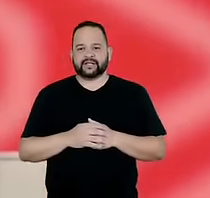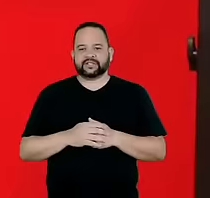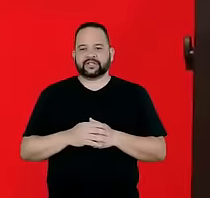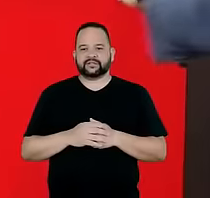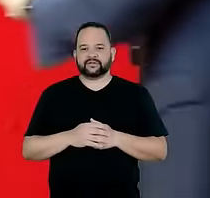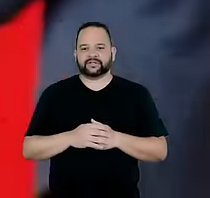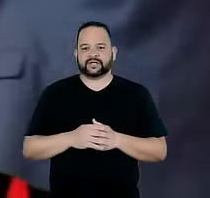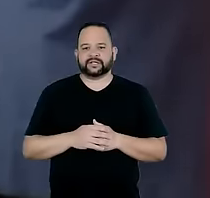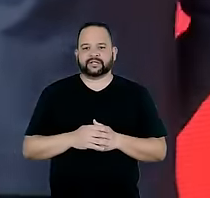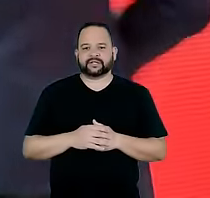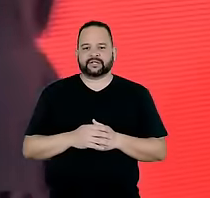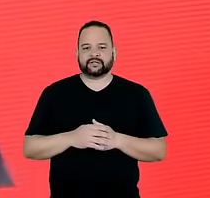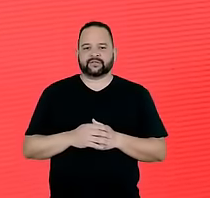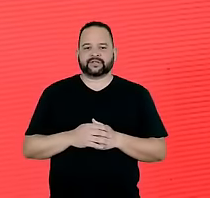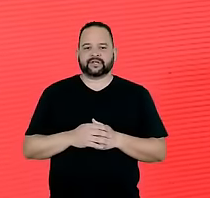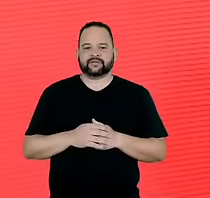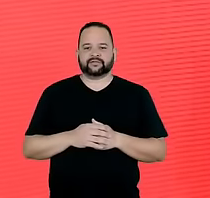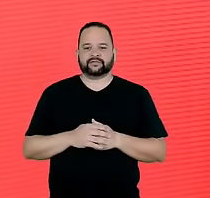obrigado